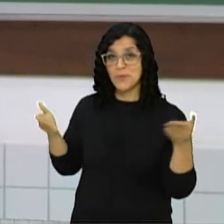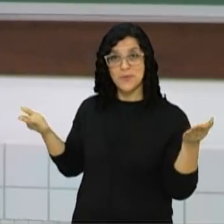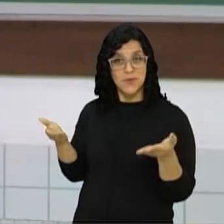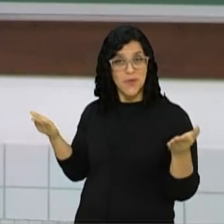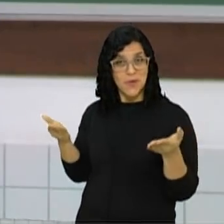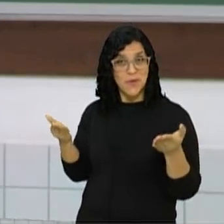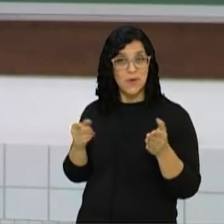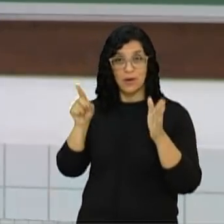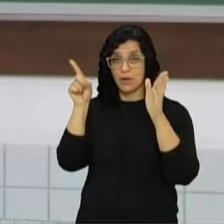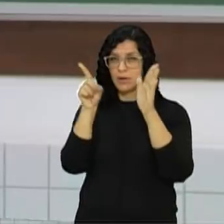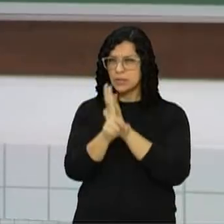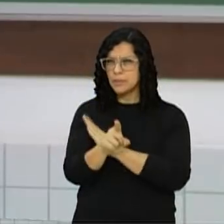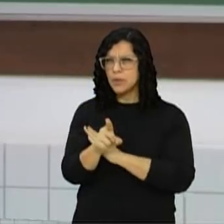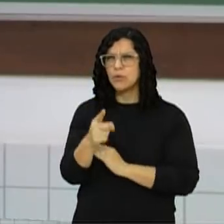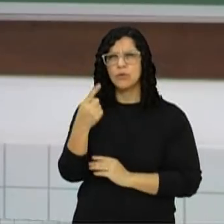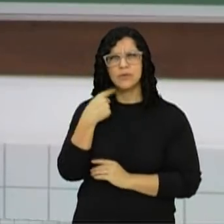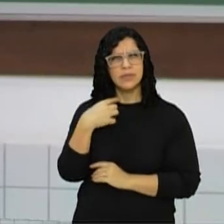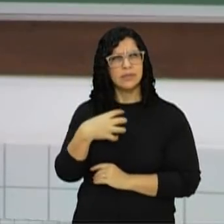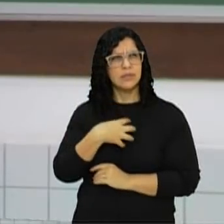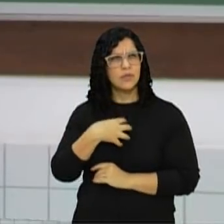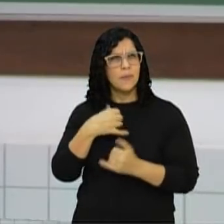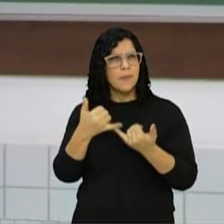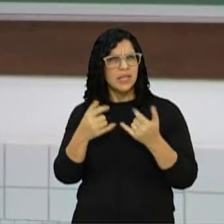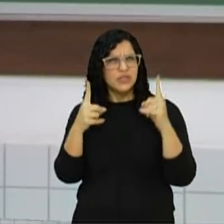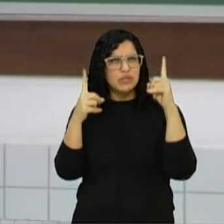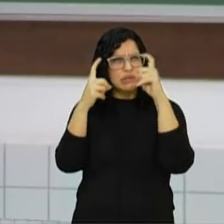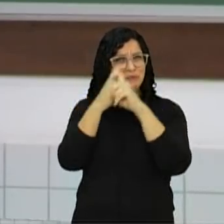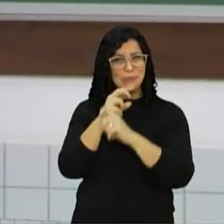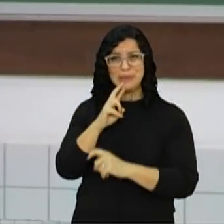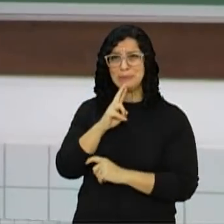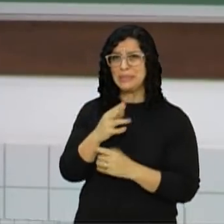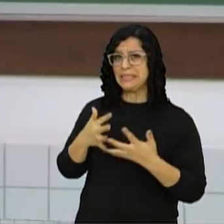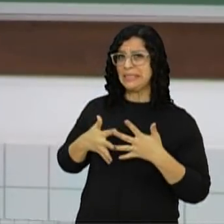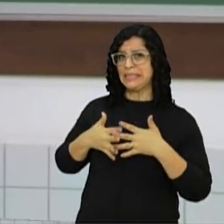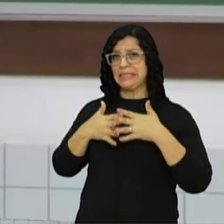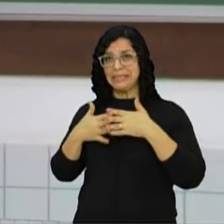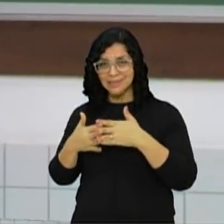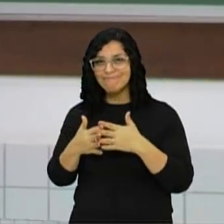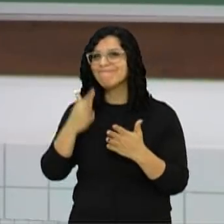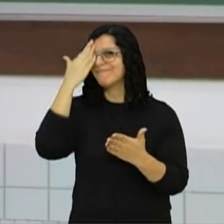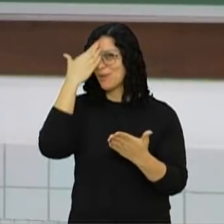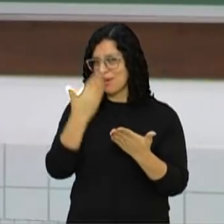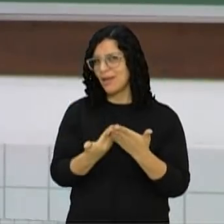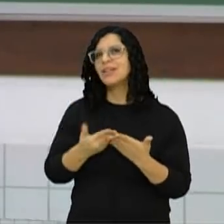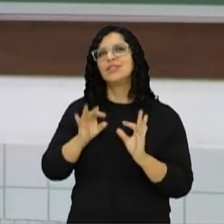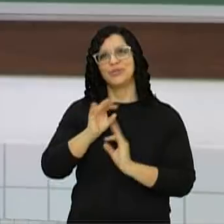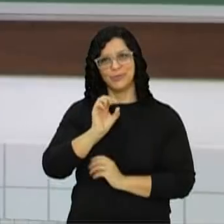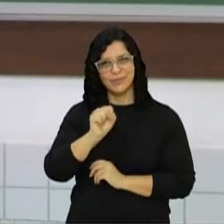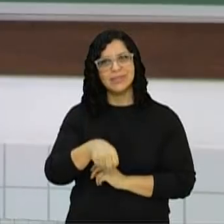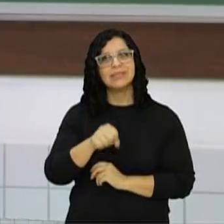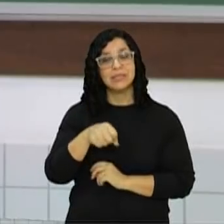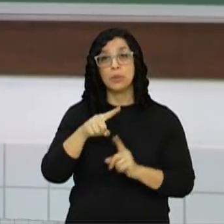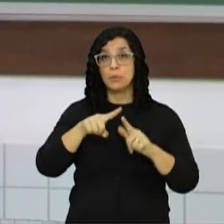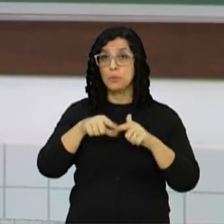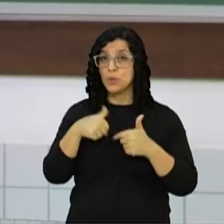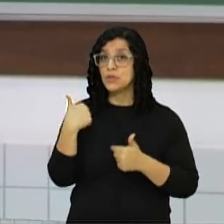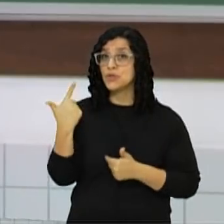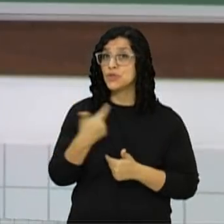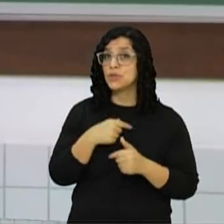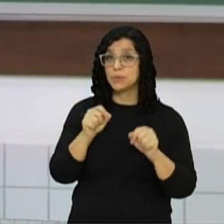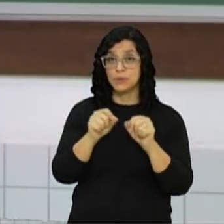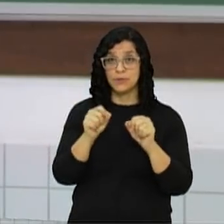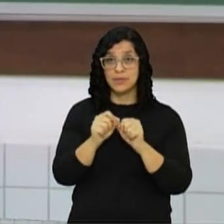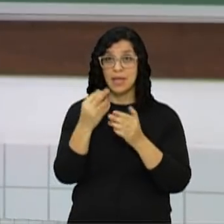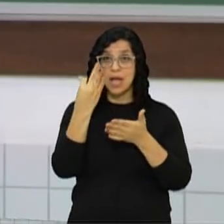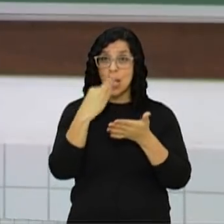Voltamos com o nosso quiz e você sentiu uma certa dificuldade para responder? Eu acredito que sim. Por isso, nós vamos